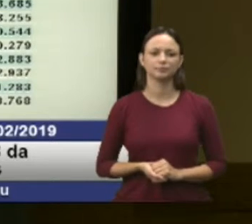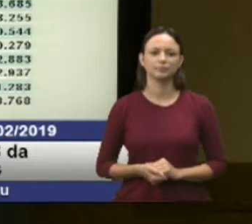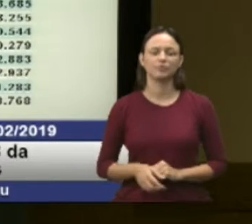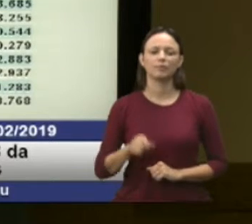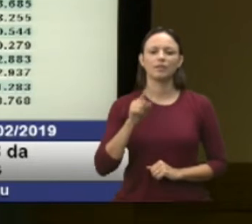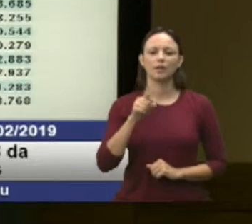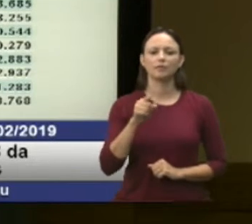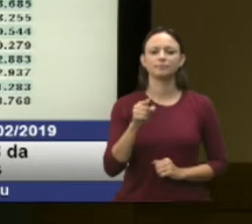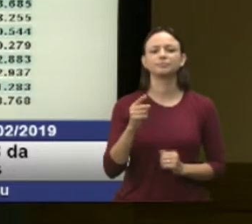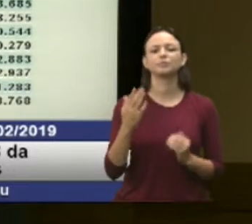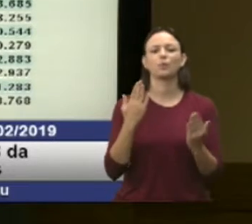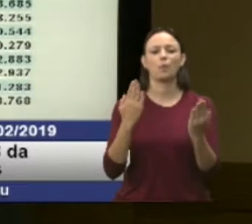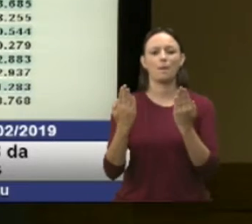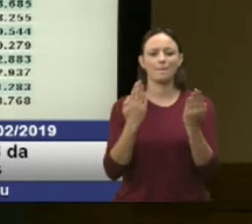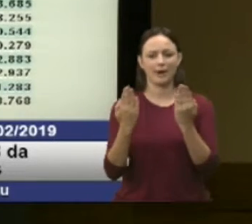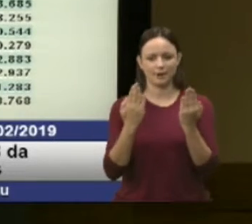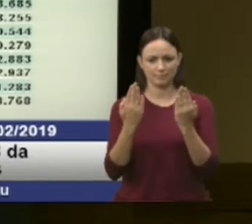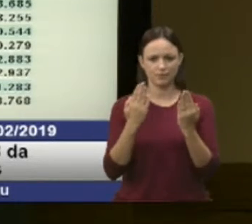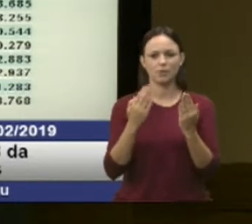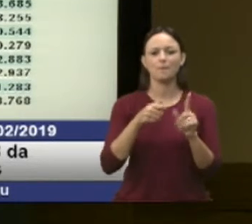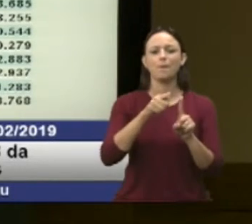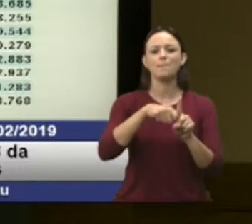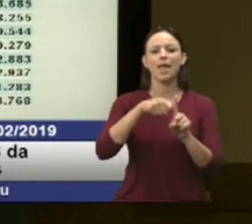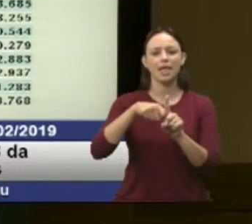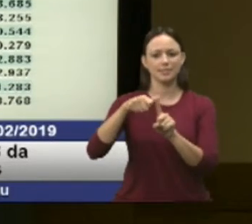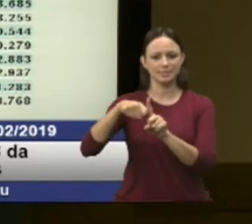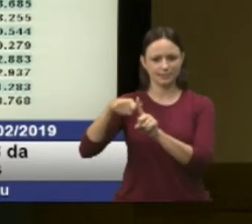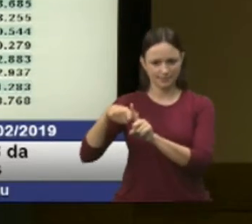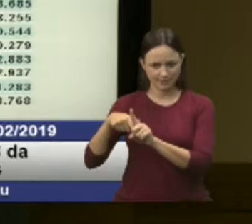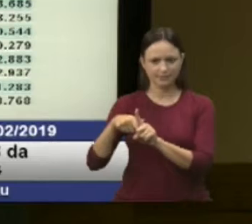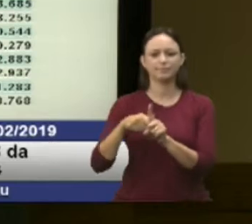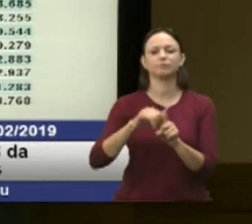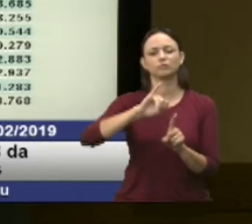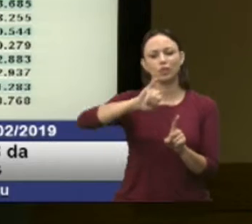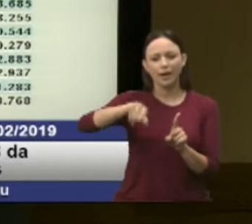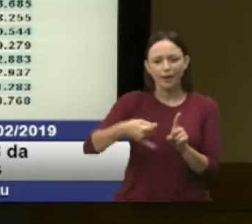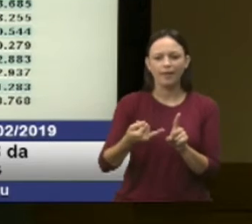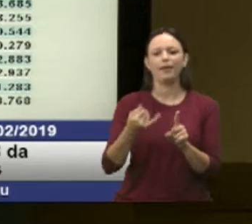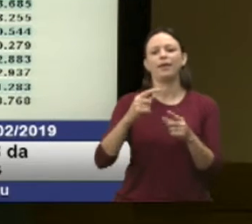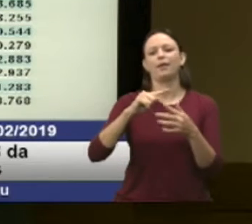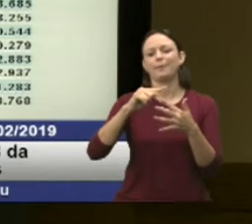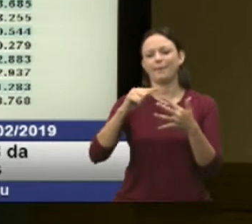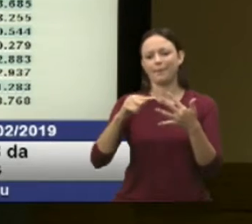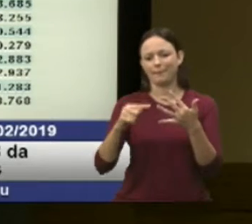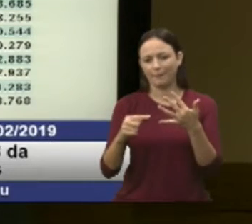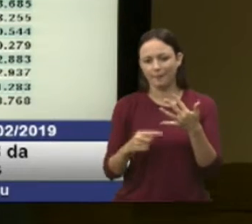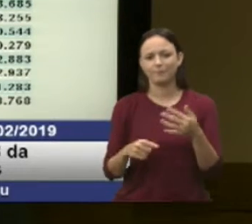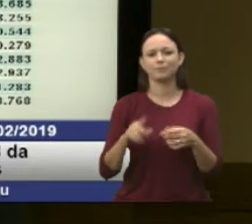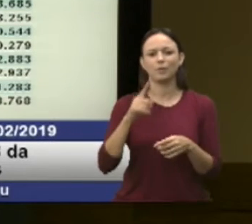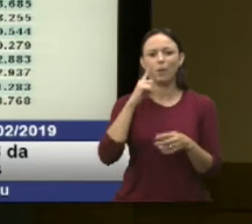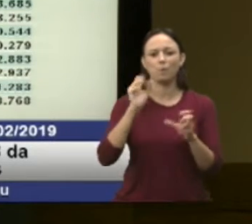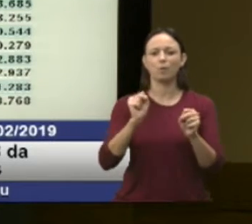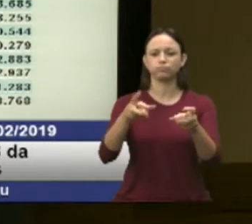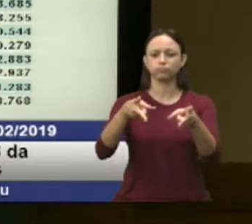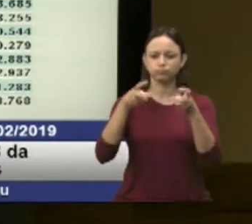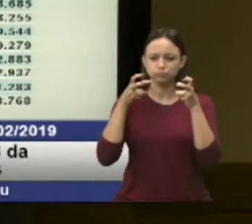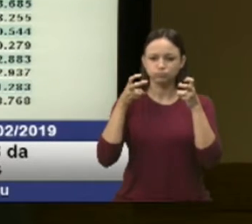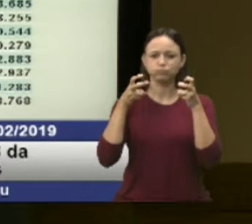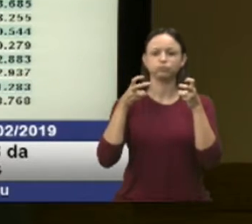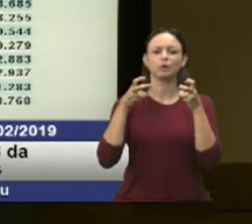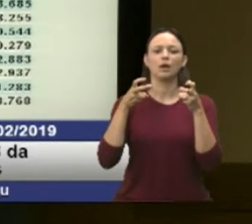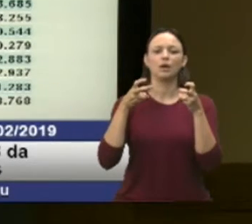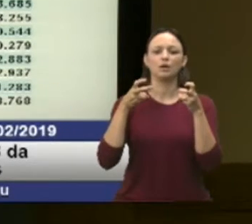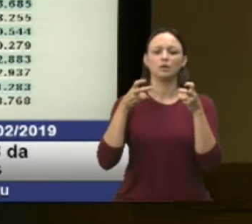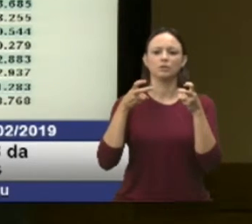Aqui há comparativo mensal dos meses de janeiro. Então, os senhores podem observar aí.